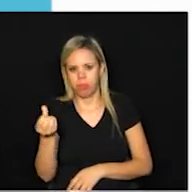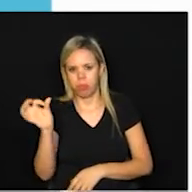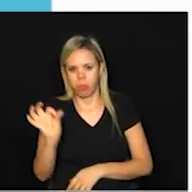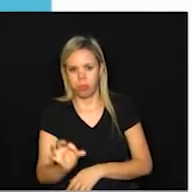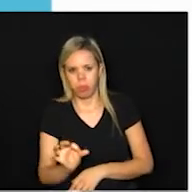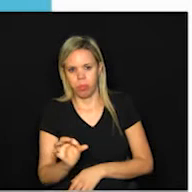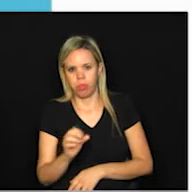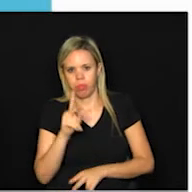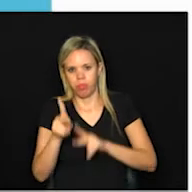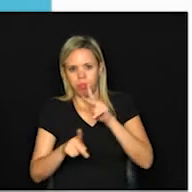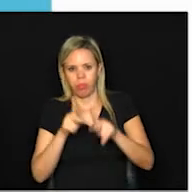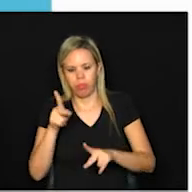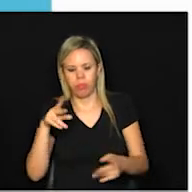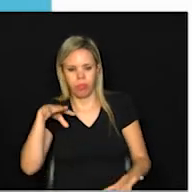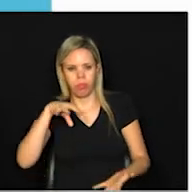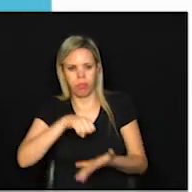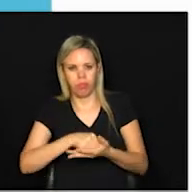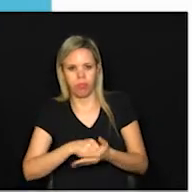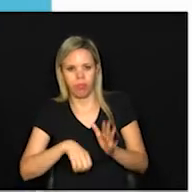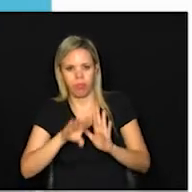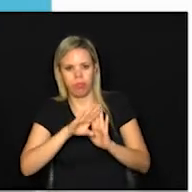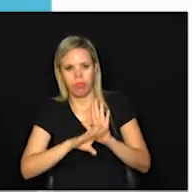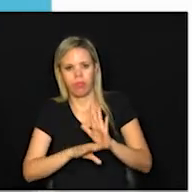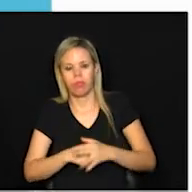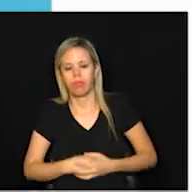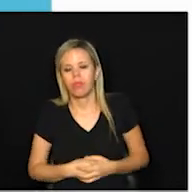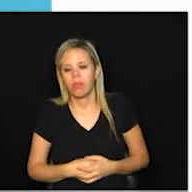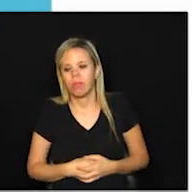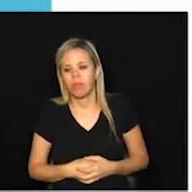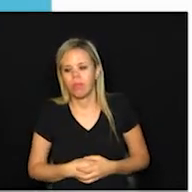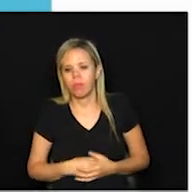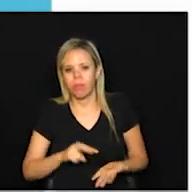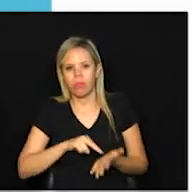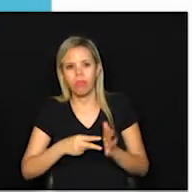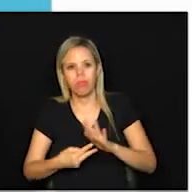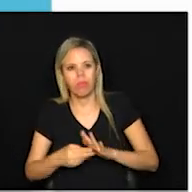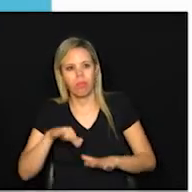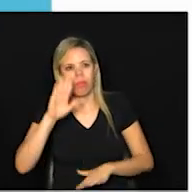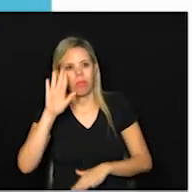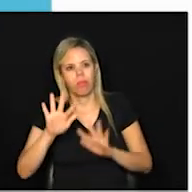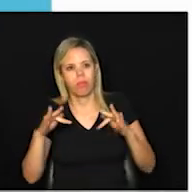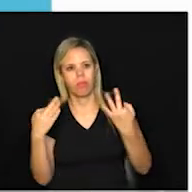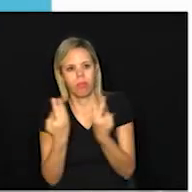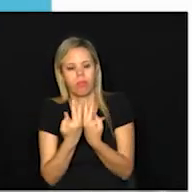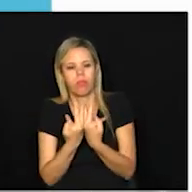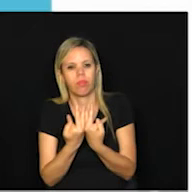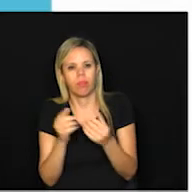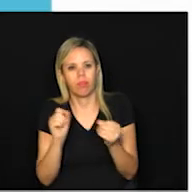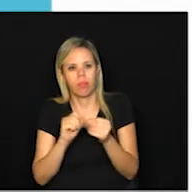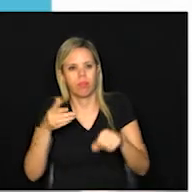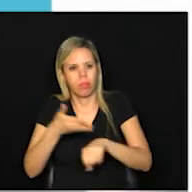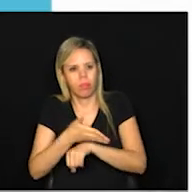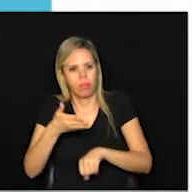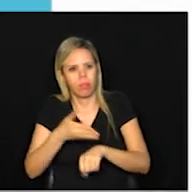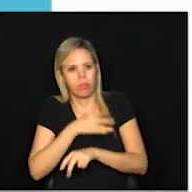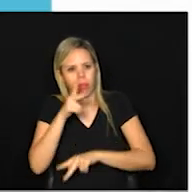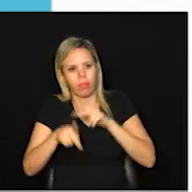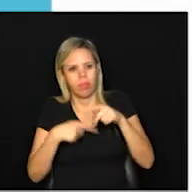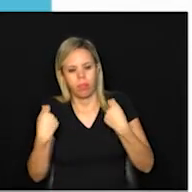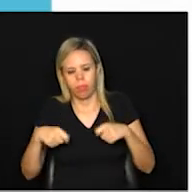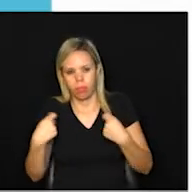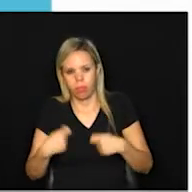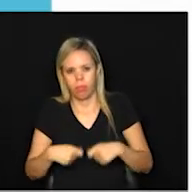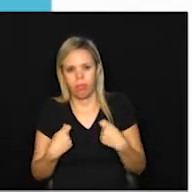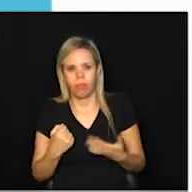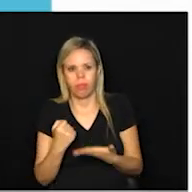3,86% de pessoas inseridas no programa. Isso significa que mais famílias estão fazendo parte da população que precisa